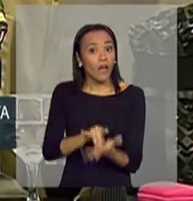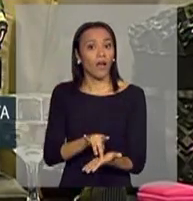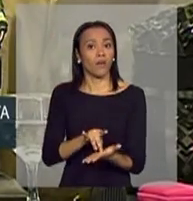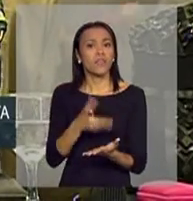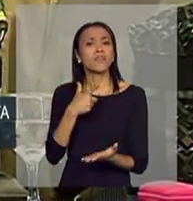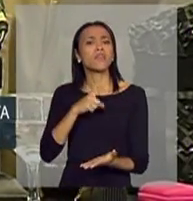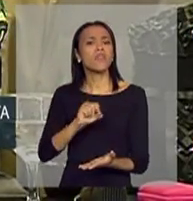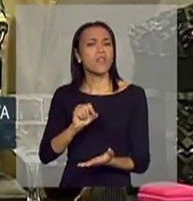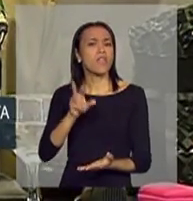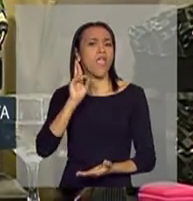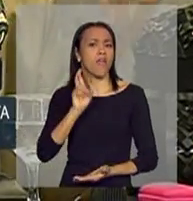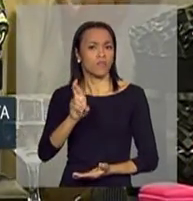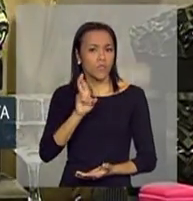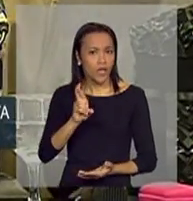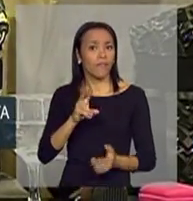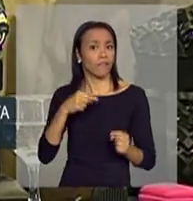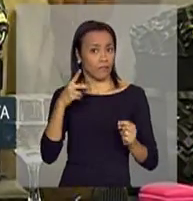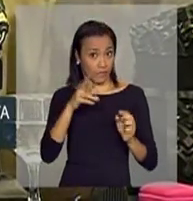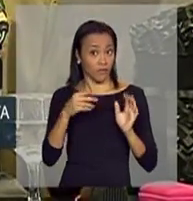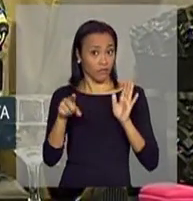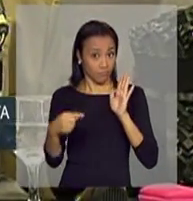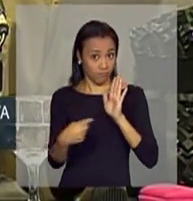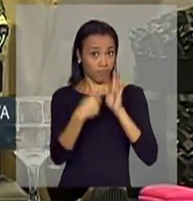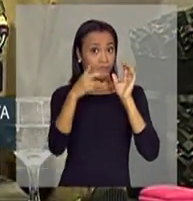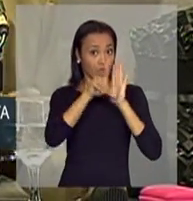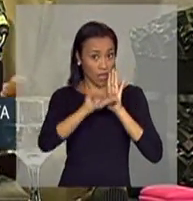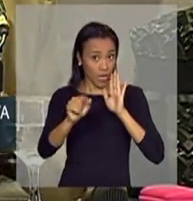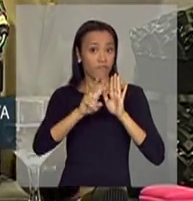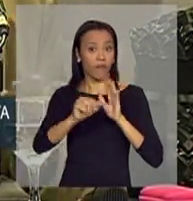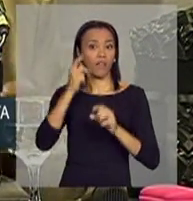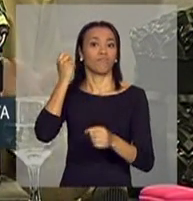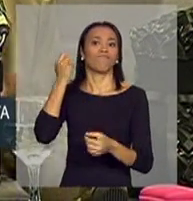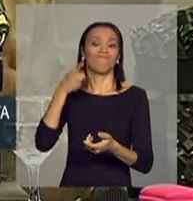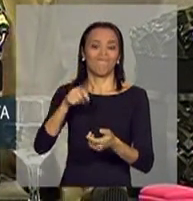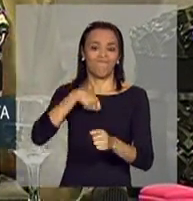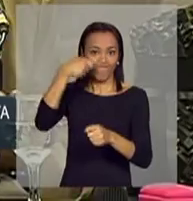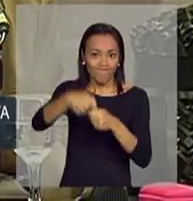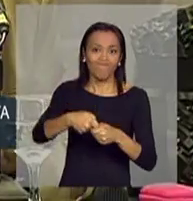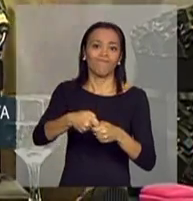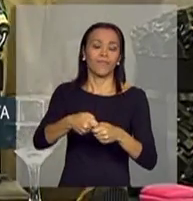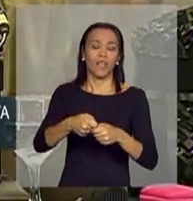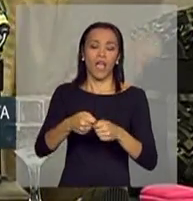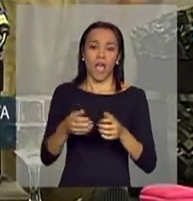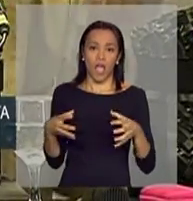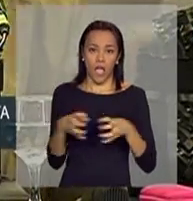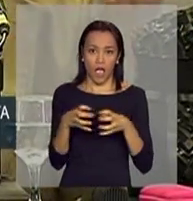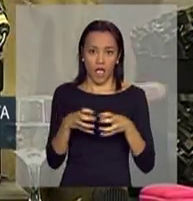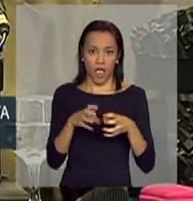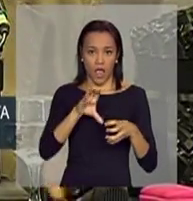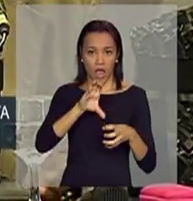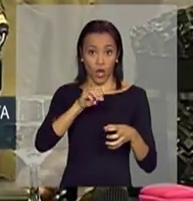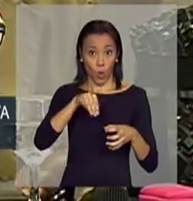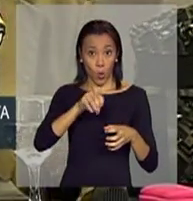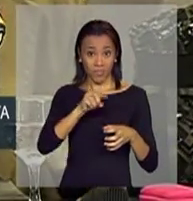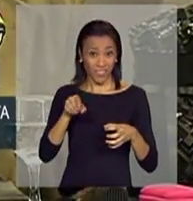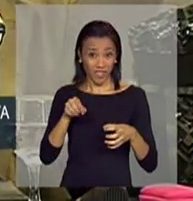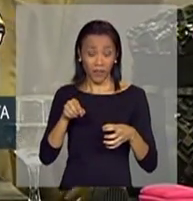os seus autores, isso também está na lei, autores e responsabilidades. A comissão não tem nenhum limite. E publicar